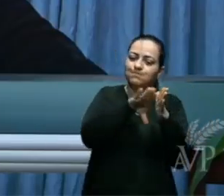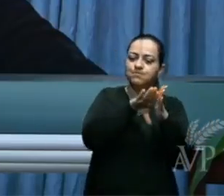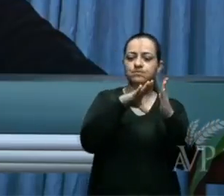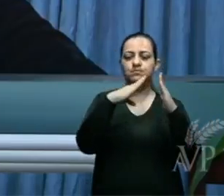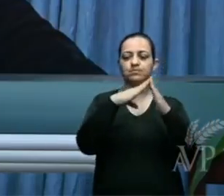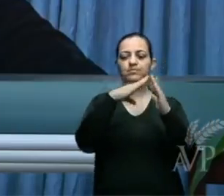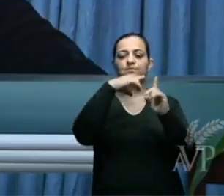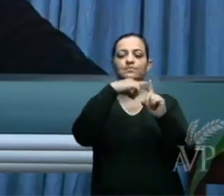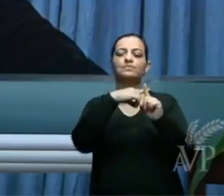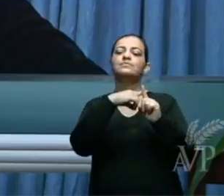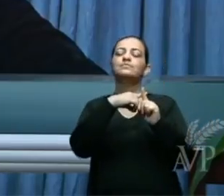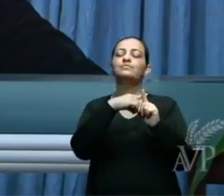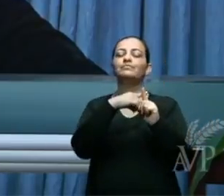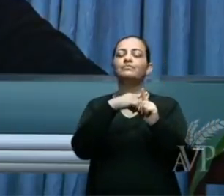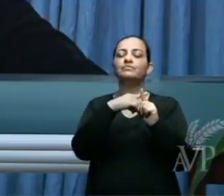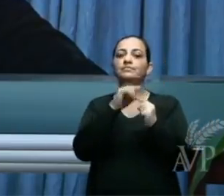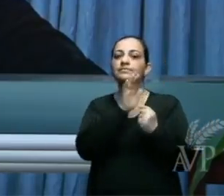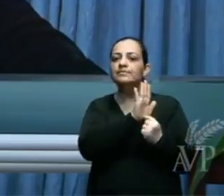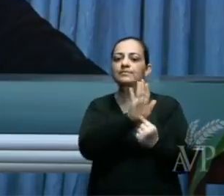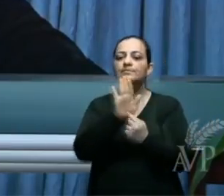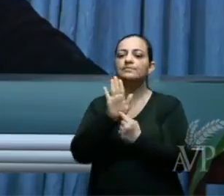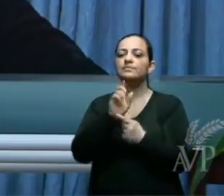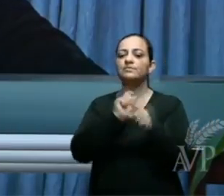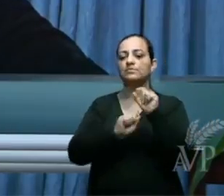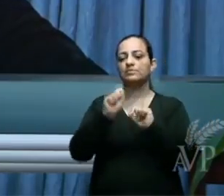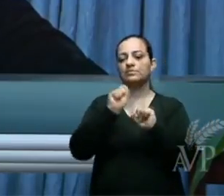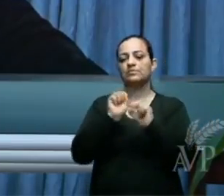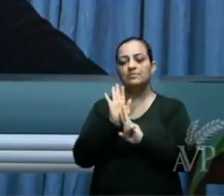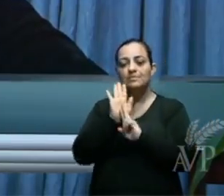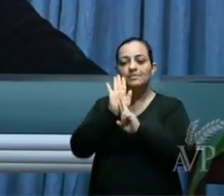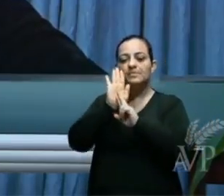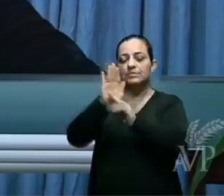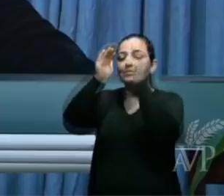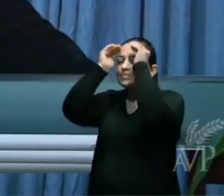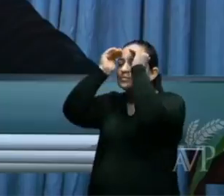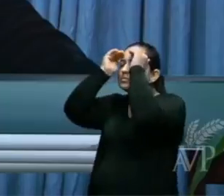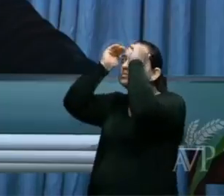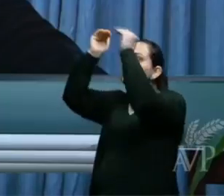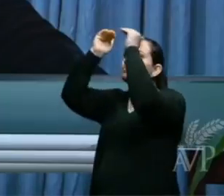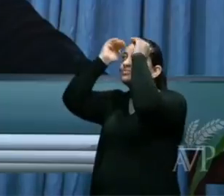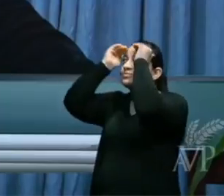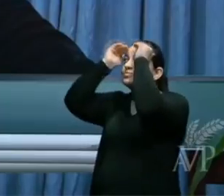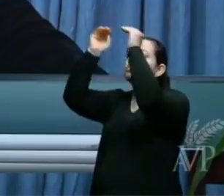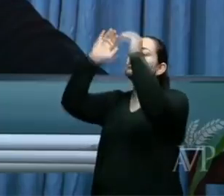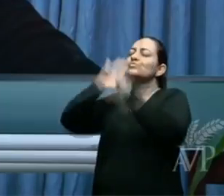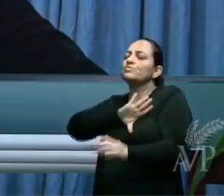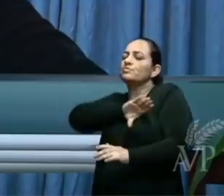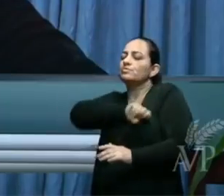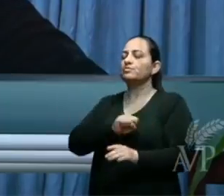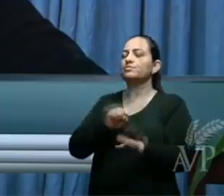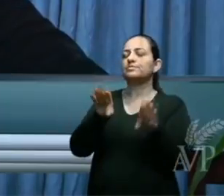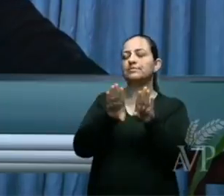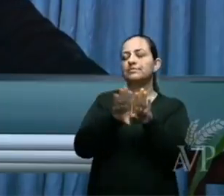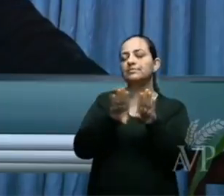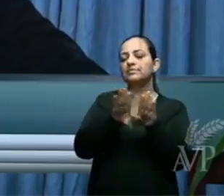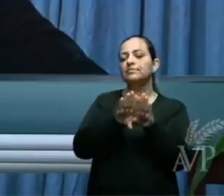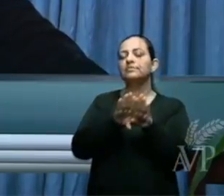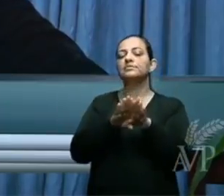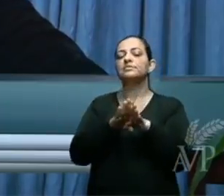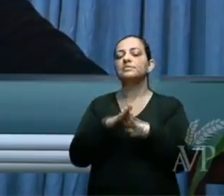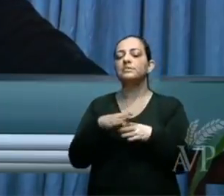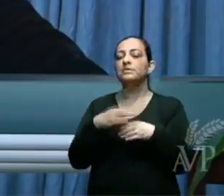casa isto mostra o respeito que têm por ti o amor e